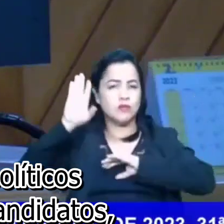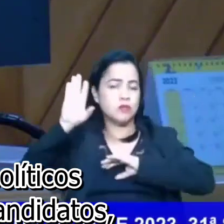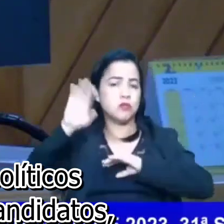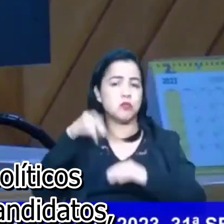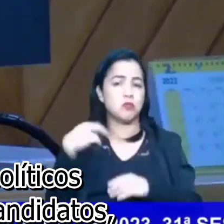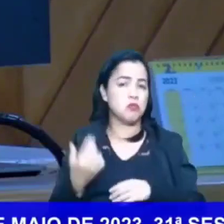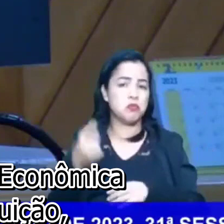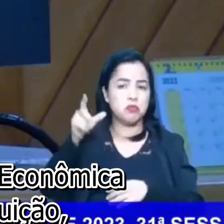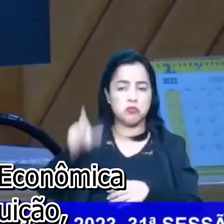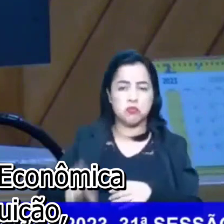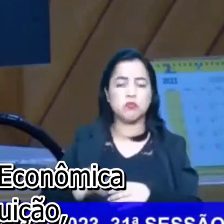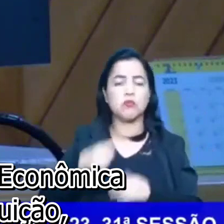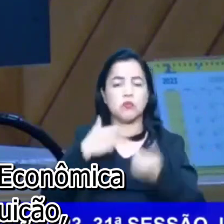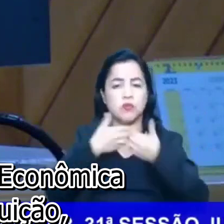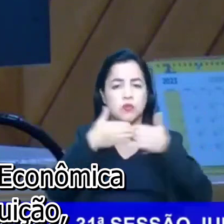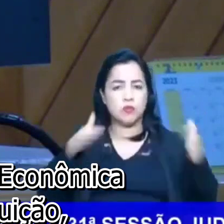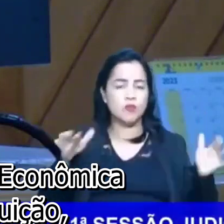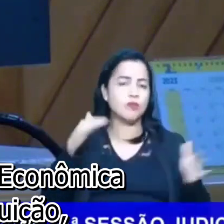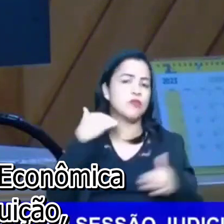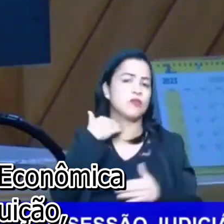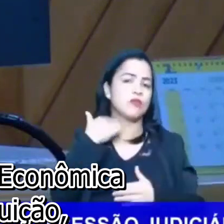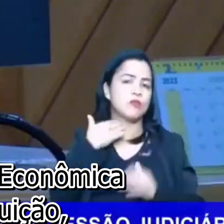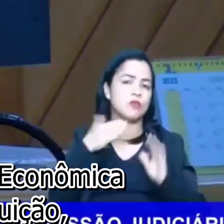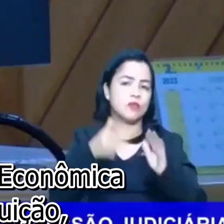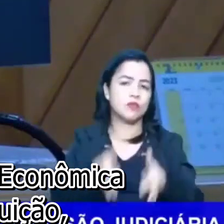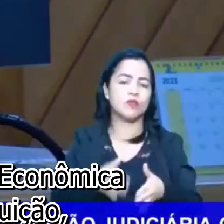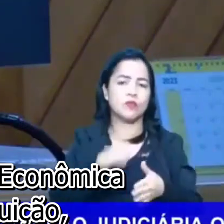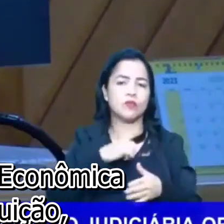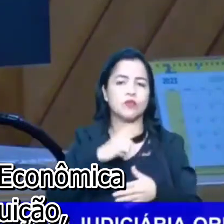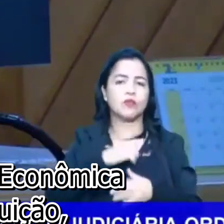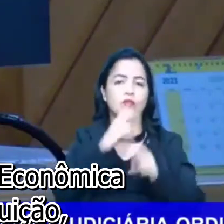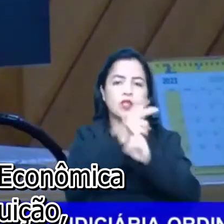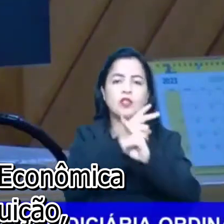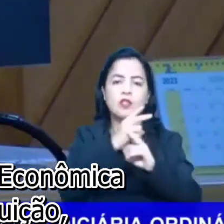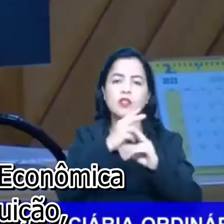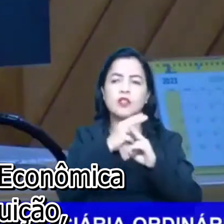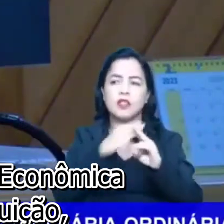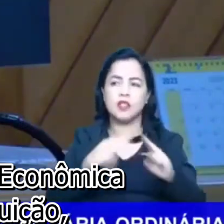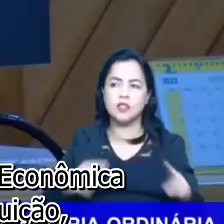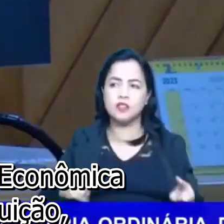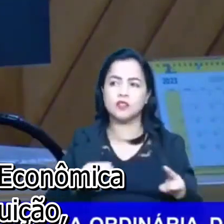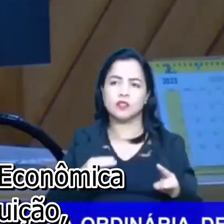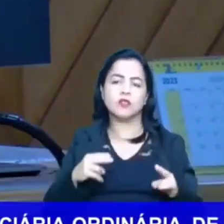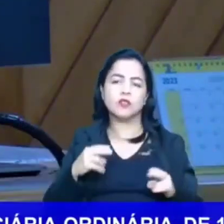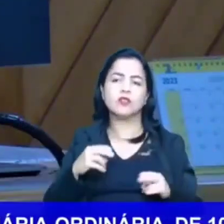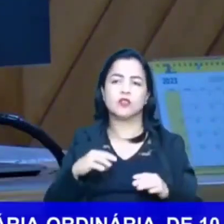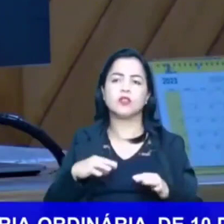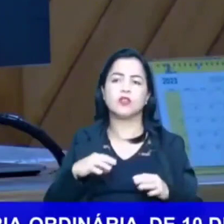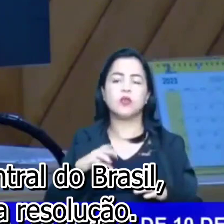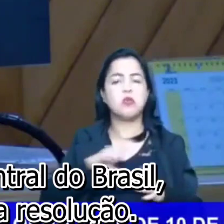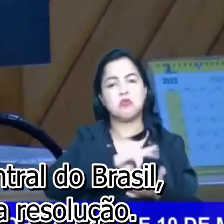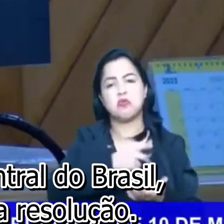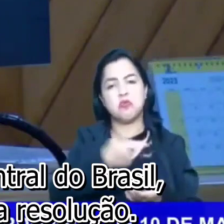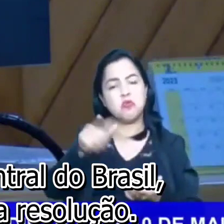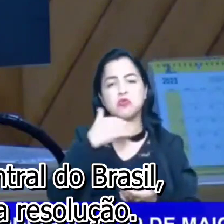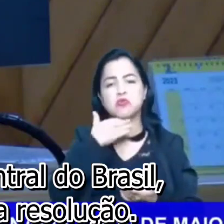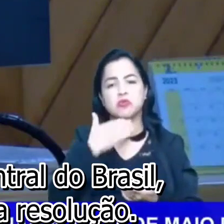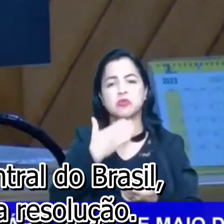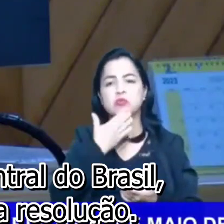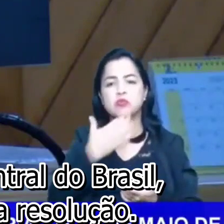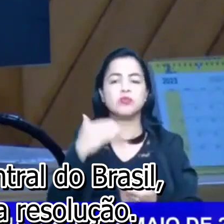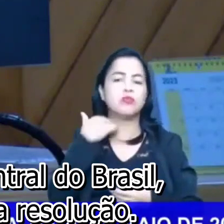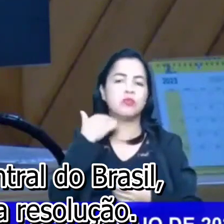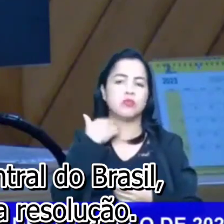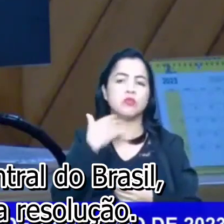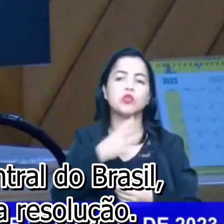os candidatos a abertura de conta bancária específica na Caixa Econômica Federal, no Banco do Brasil ou outra instituição, com carteira